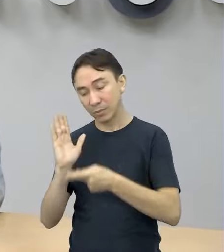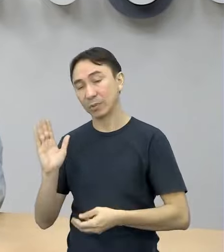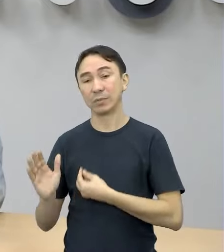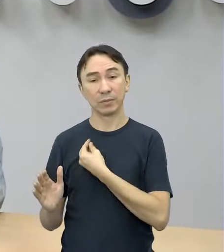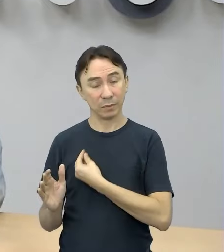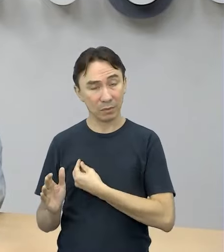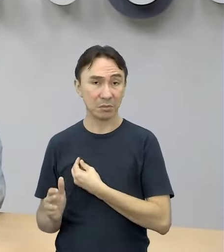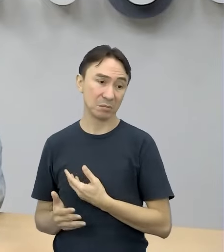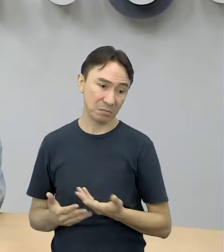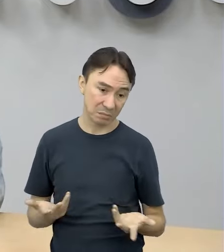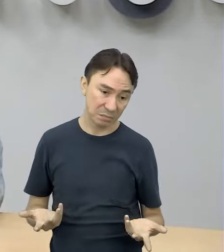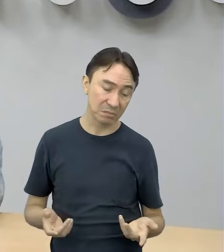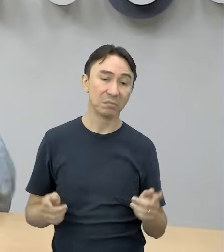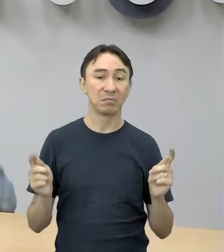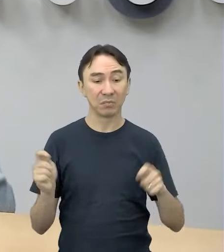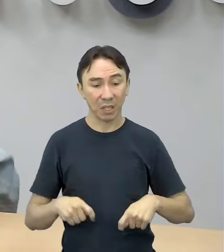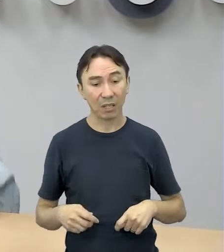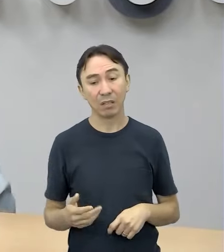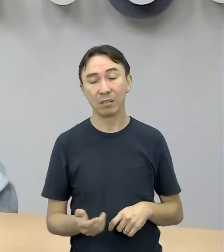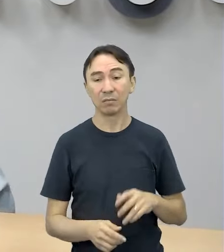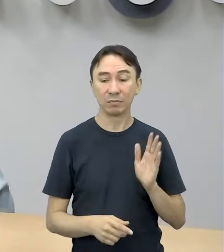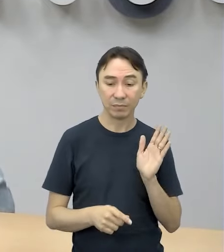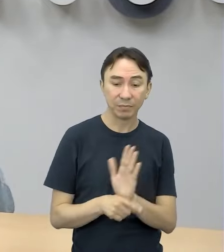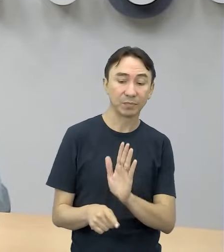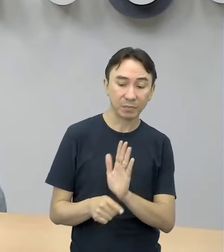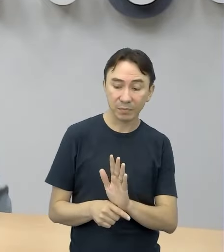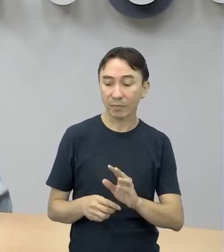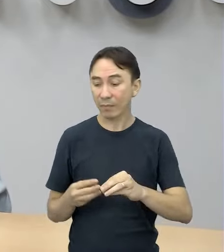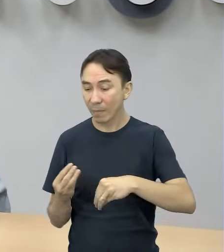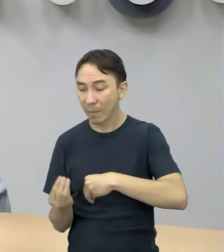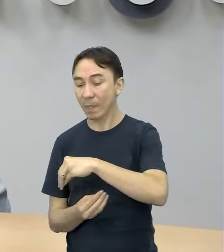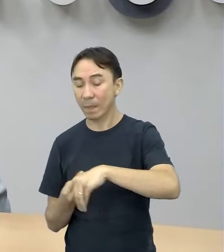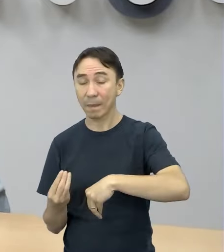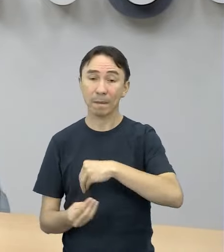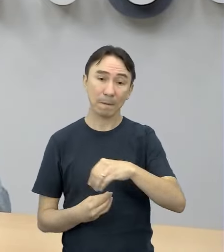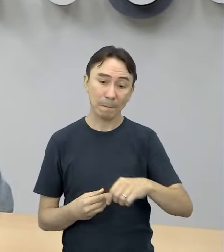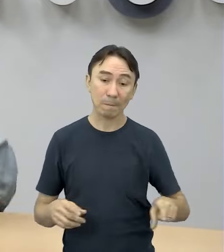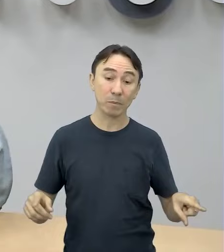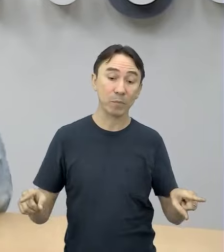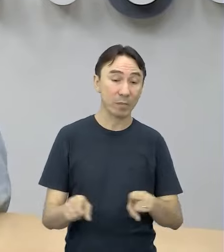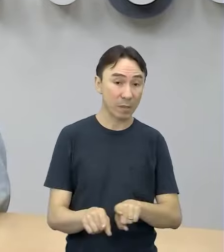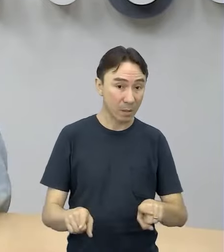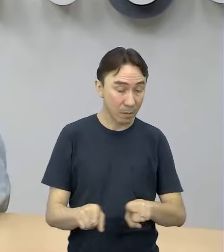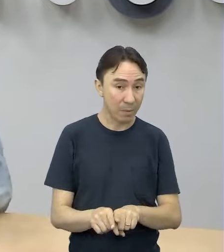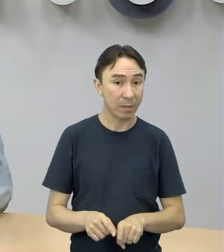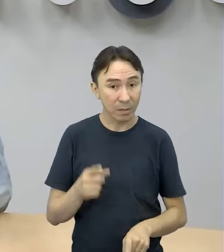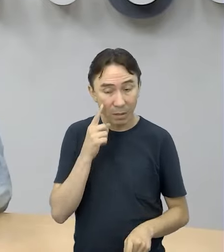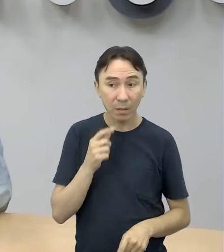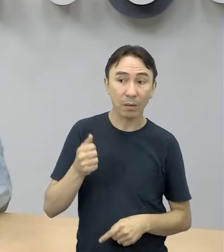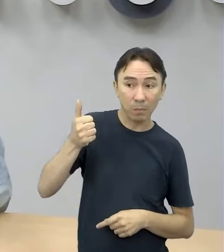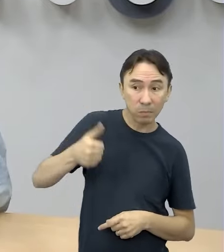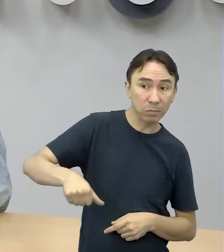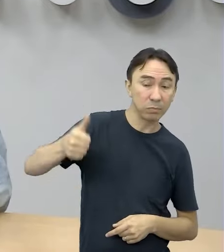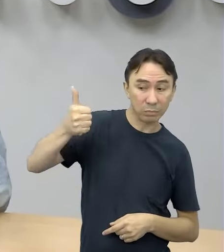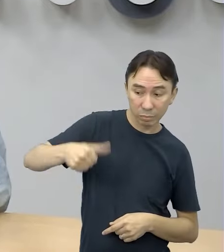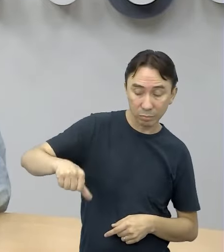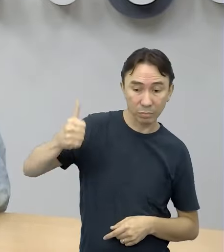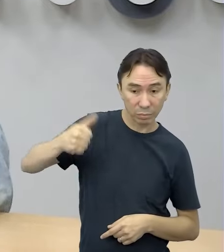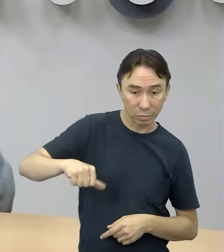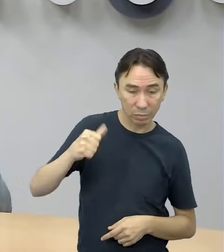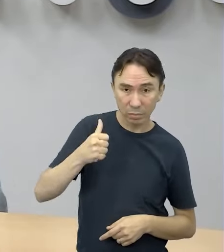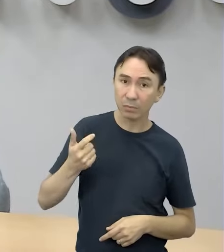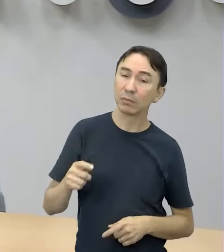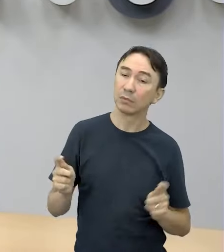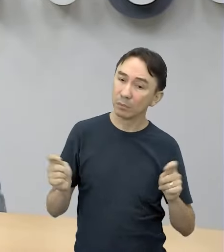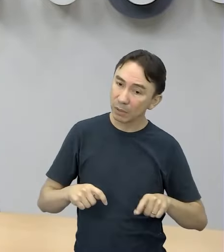jeito de você garantir essa integração, a avaliação que é formativa também é importante para garantir, é um jeito de garantir essa